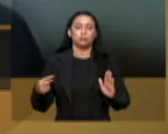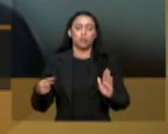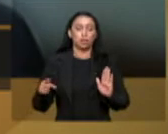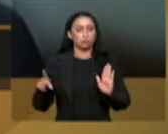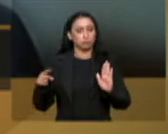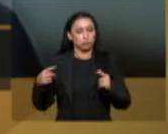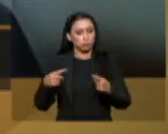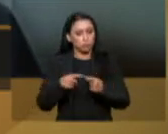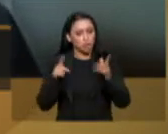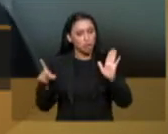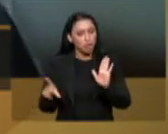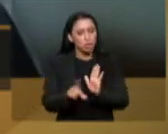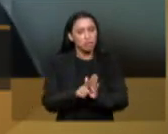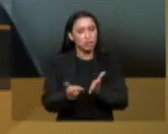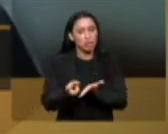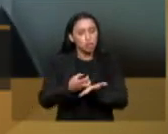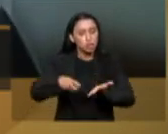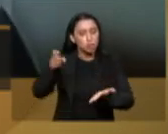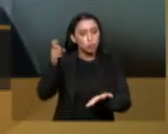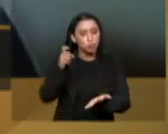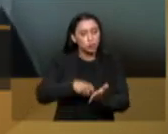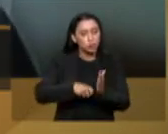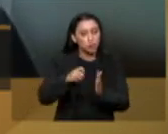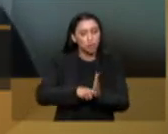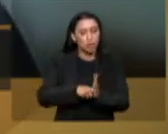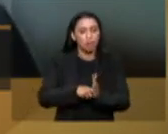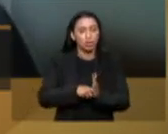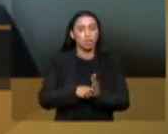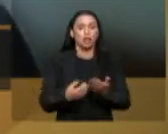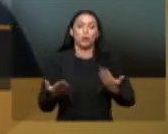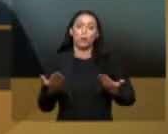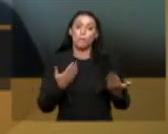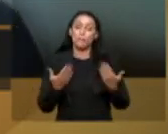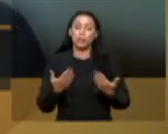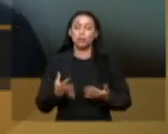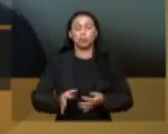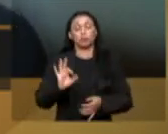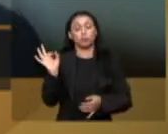tributária em relação às suas alíquotas, é